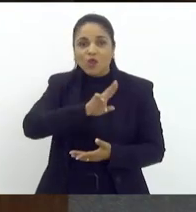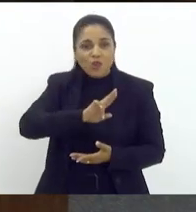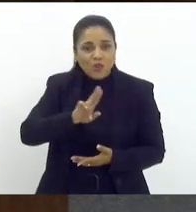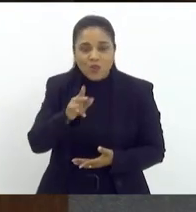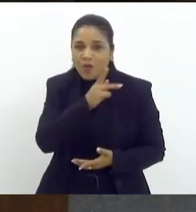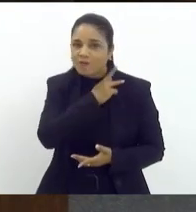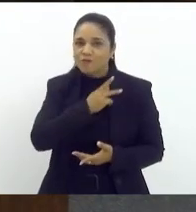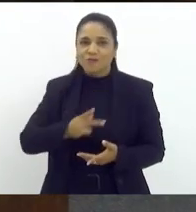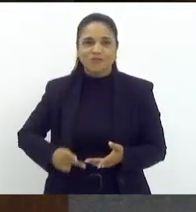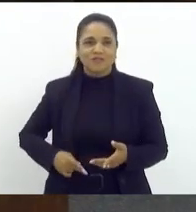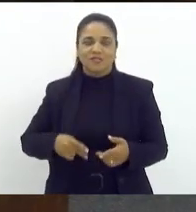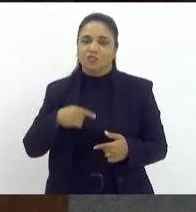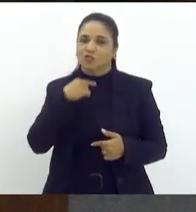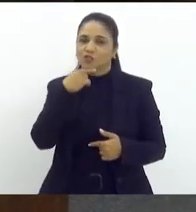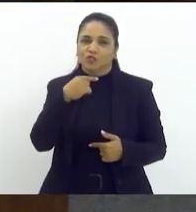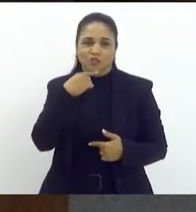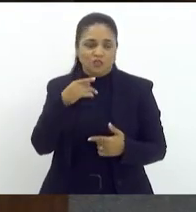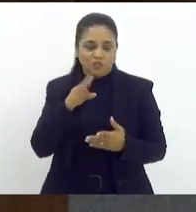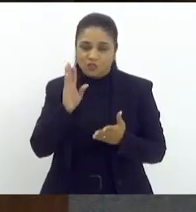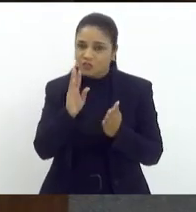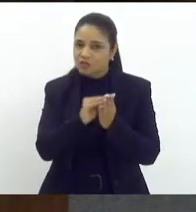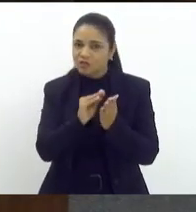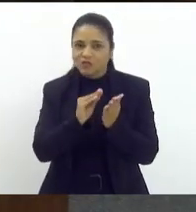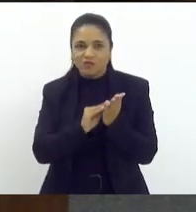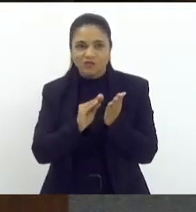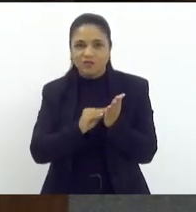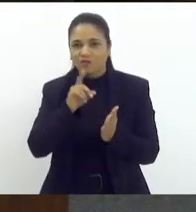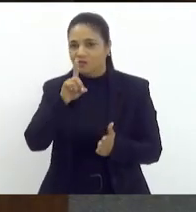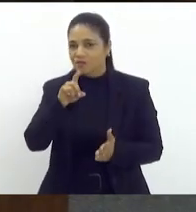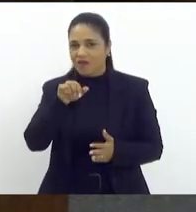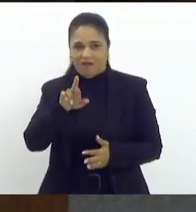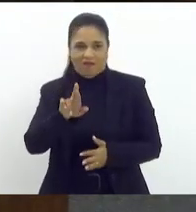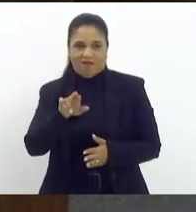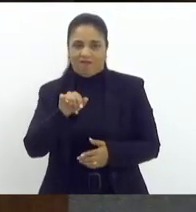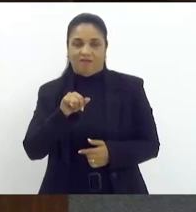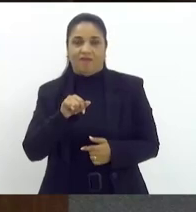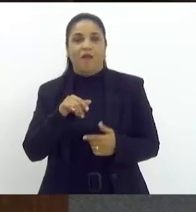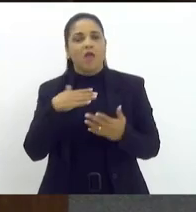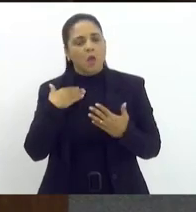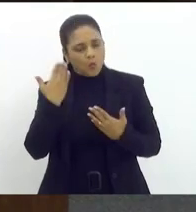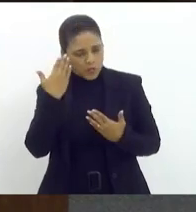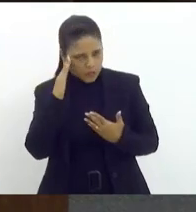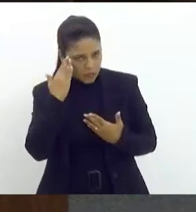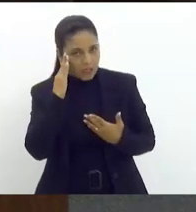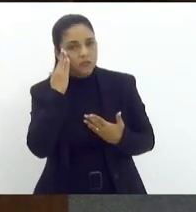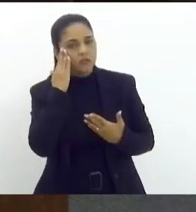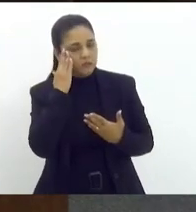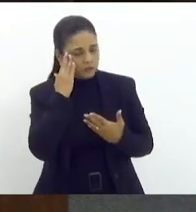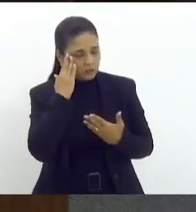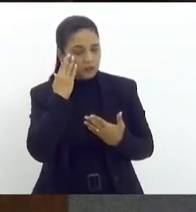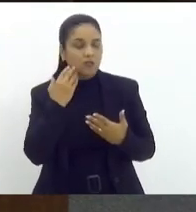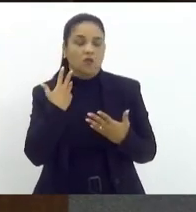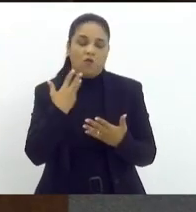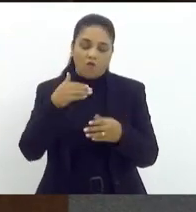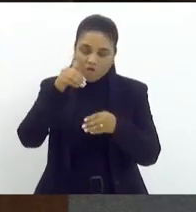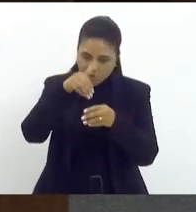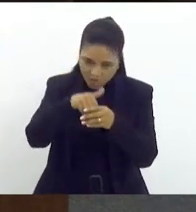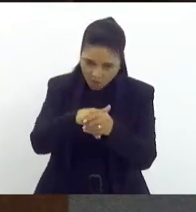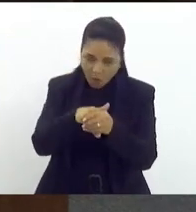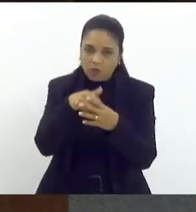do Dr só do governador evidentemente que eu entendi o mérito Tô voltando favorável